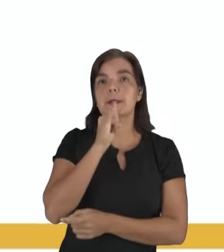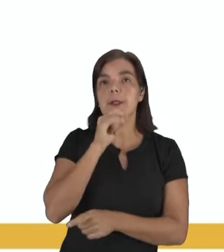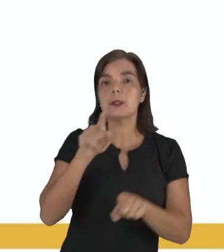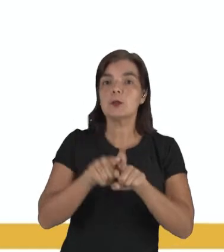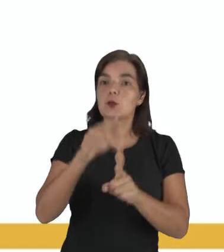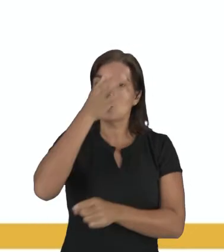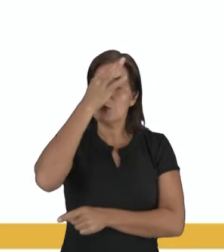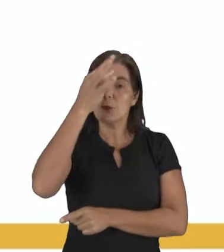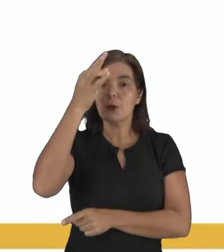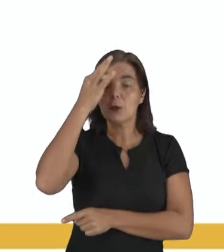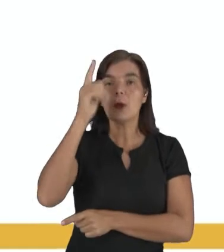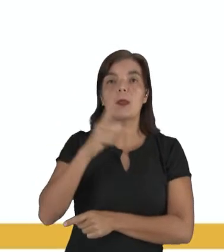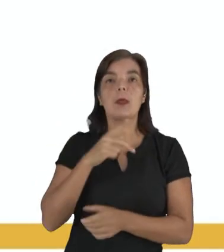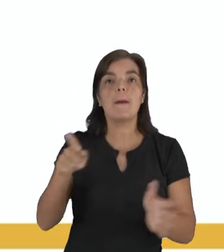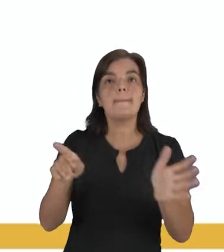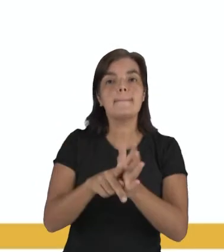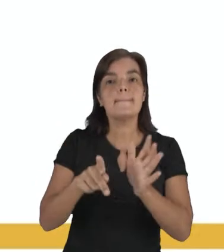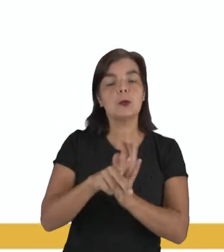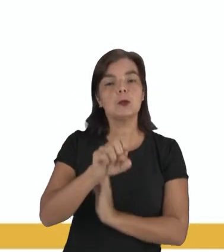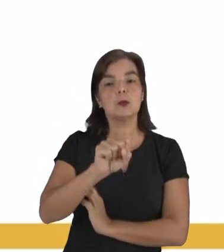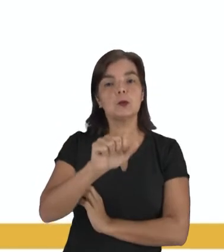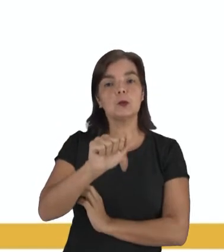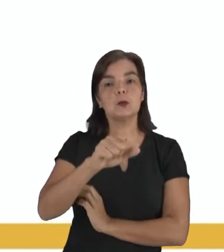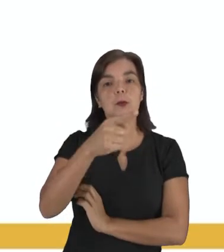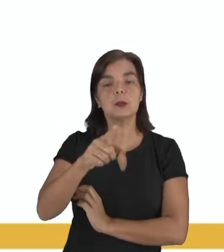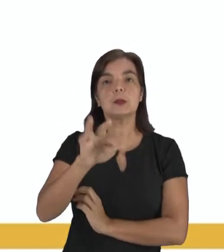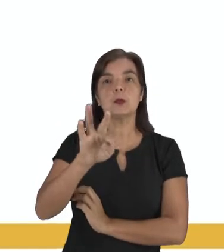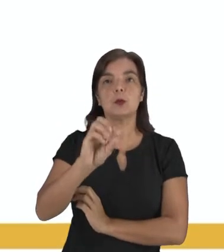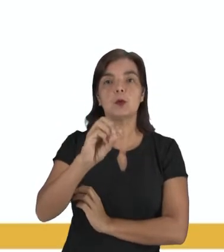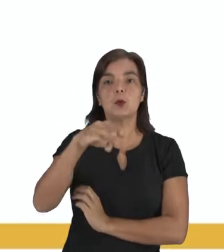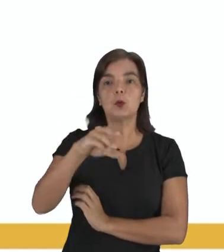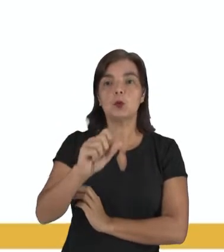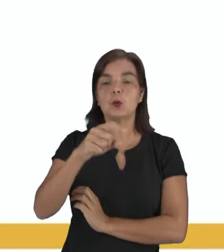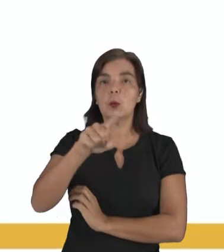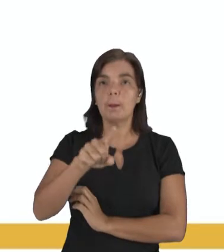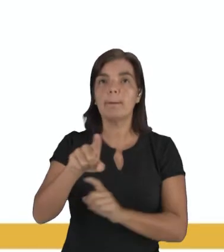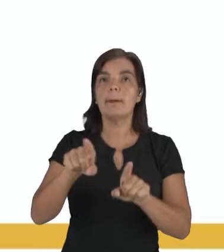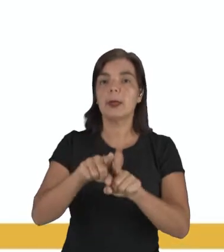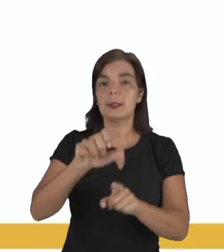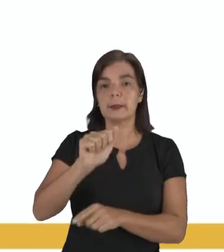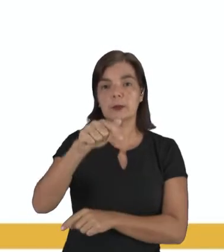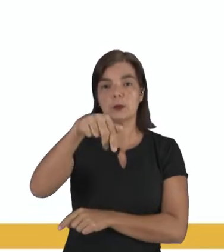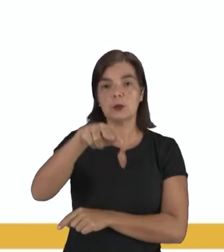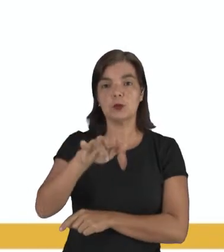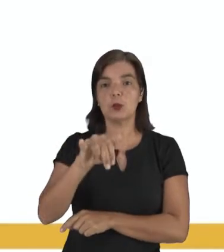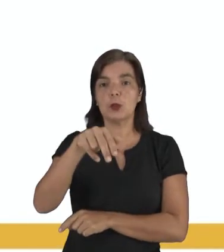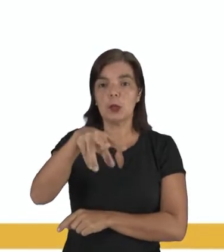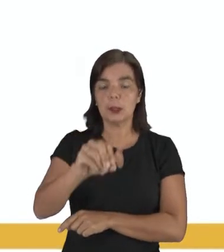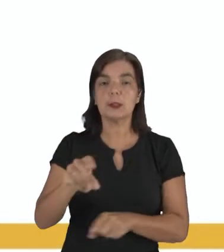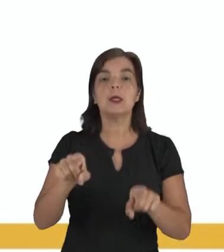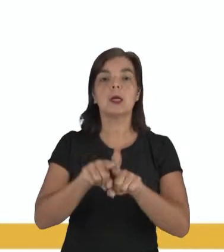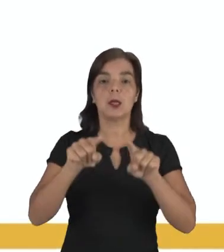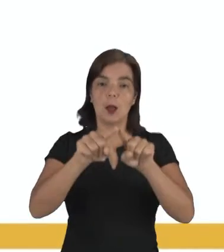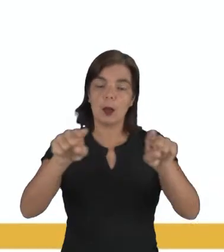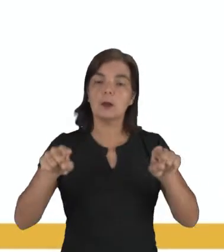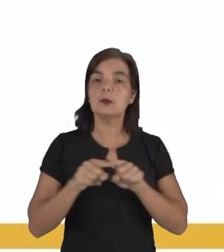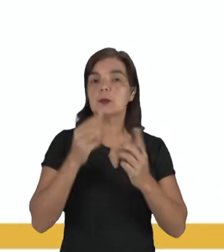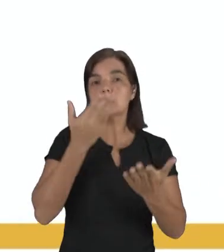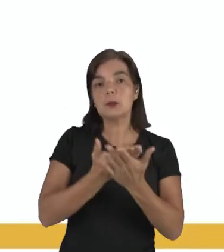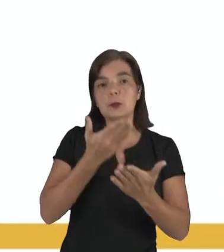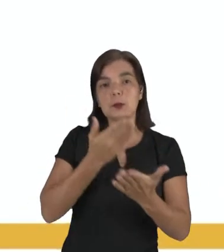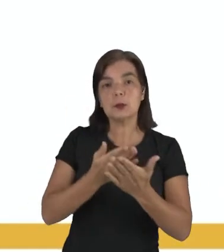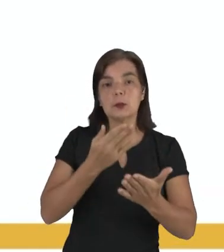parte de filosofia, a gente tem uma própria representação de uma escola ou uma sala de aula medieval na qual predominava a